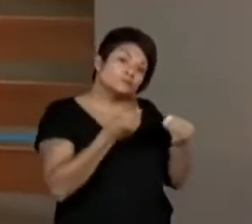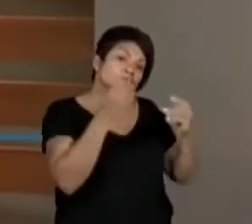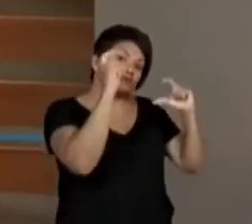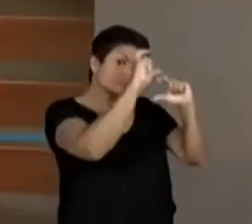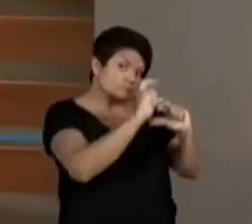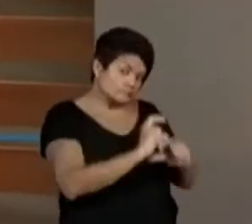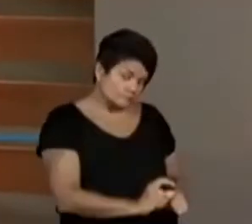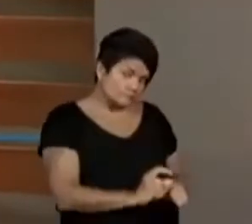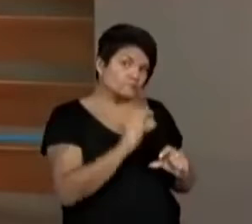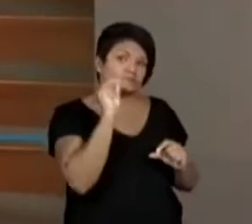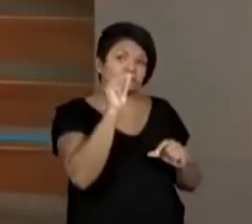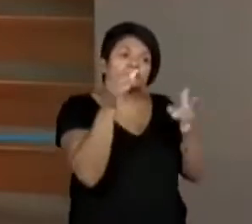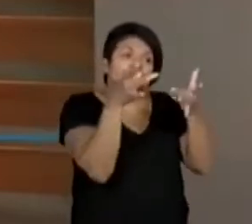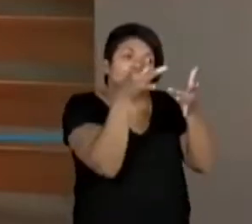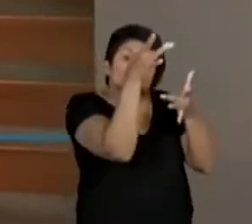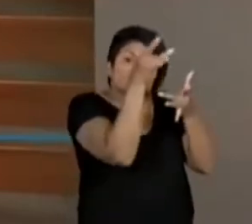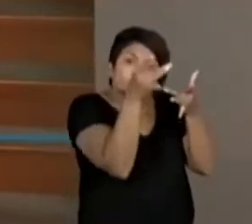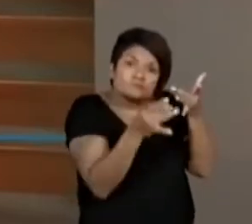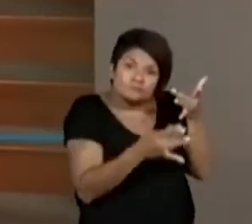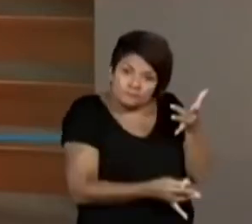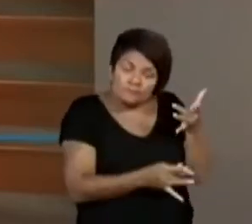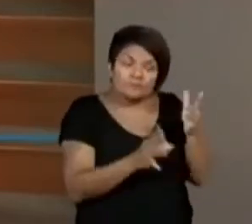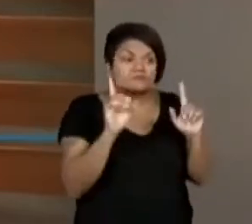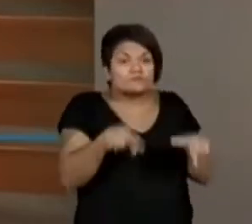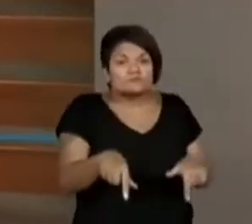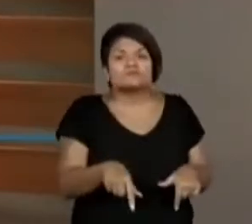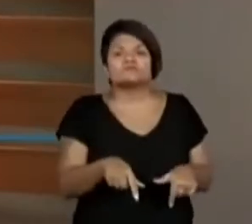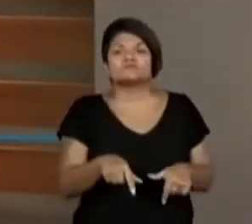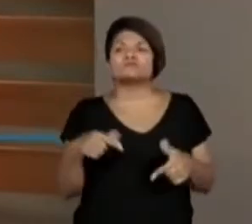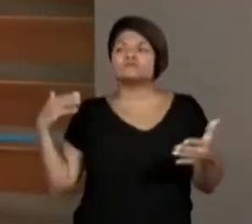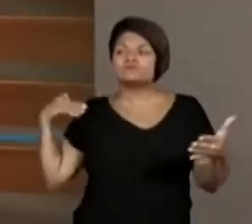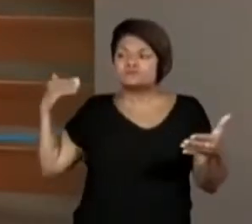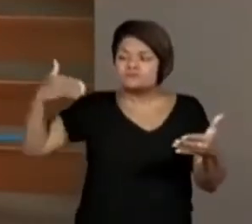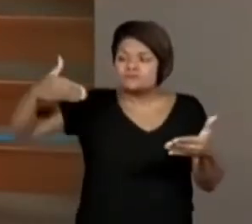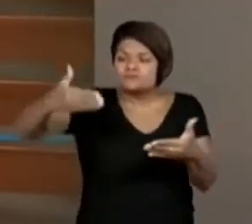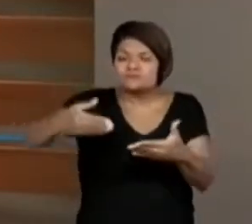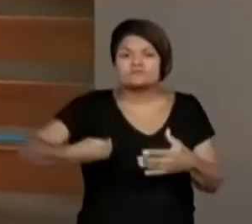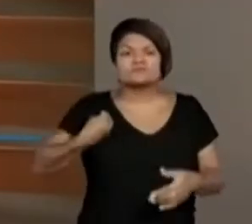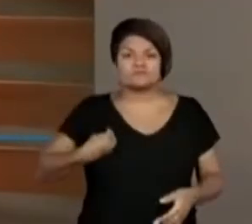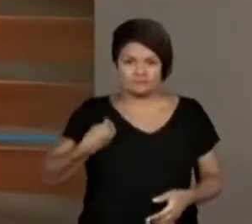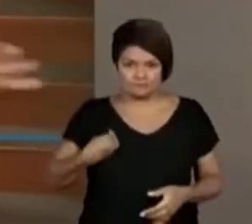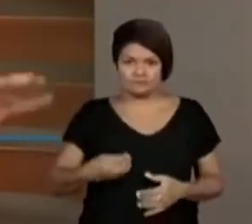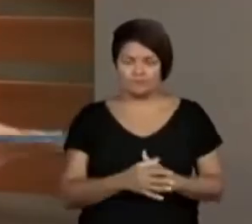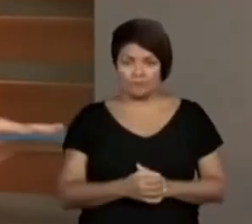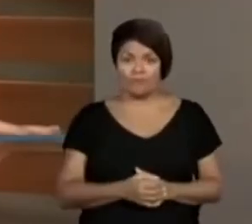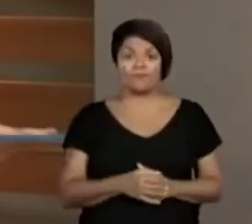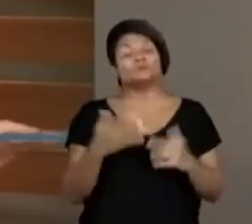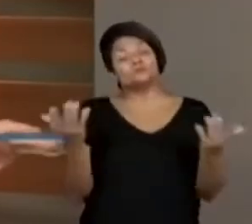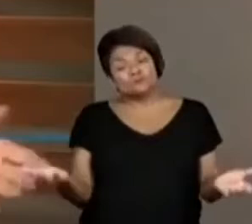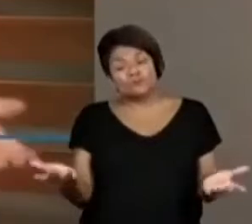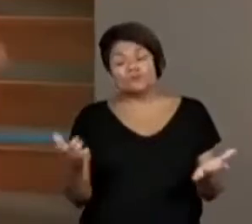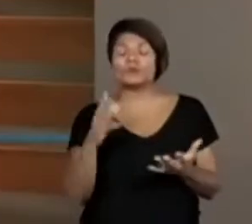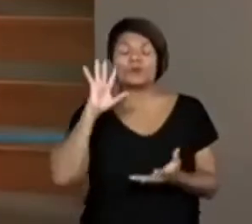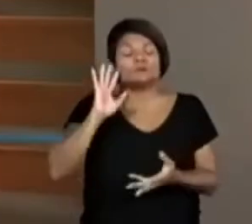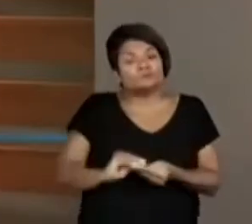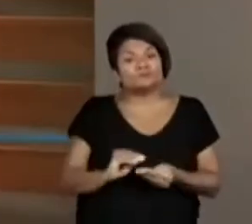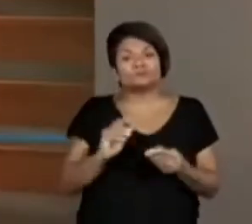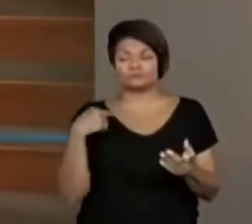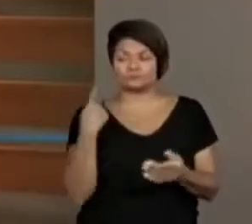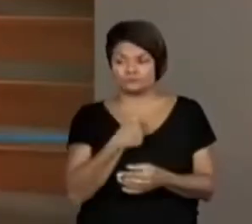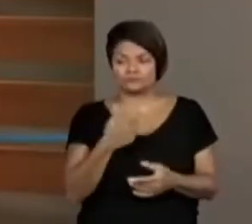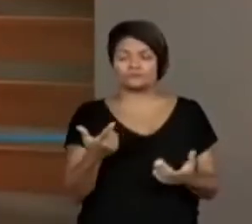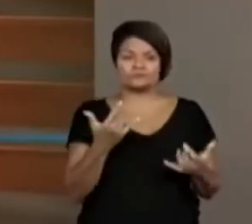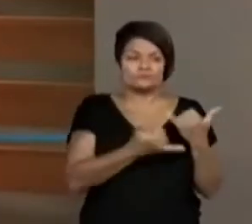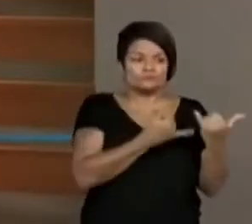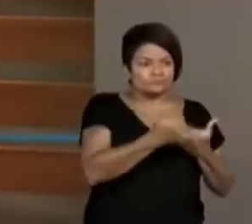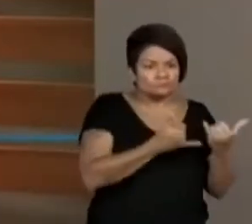o que tem de detalhe, dentro de vivência que a gente teve. Por isso a gente está resgatando nessa maneira mais gostosa, brincando e levando